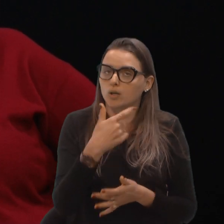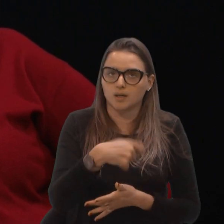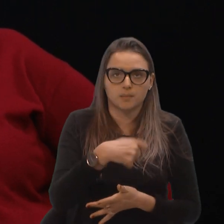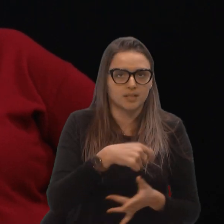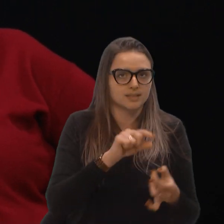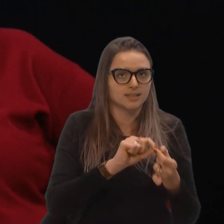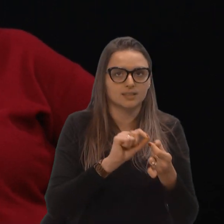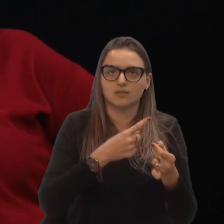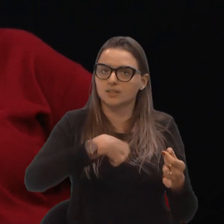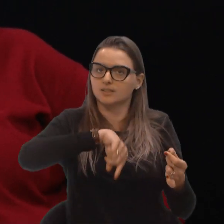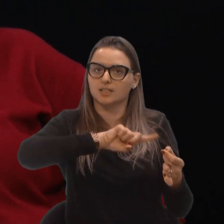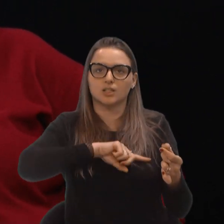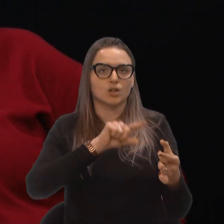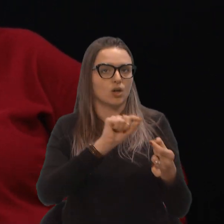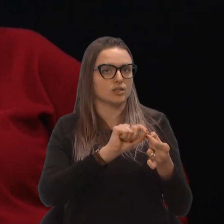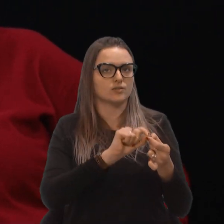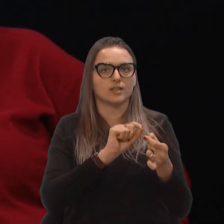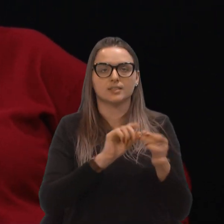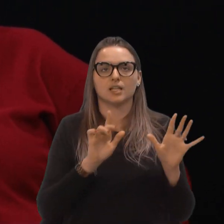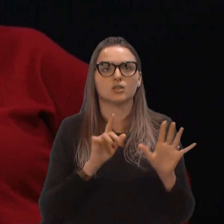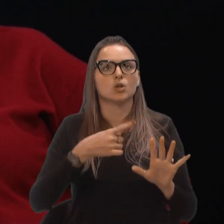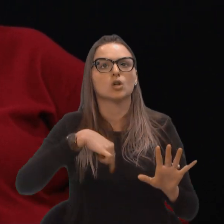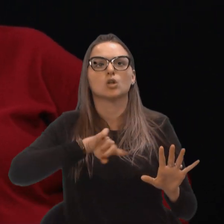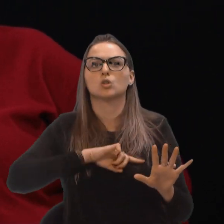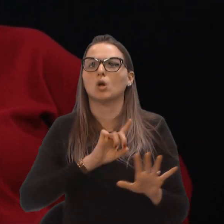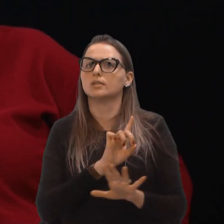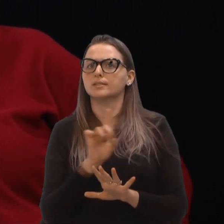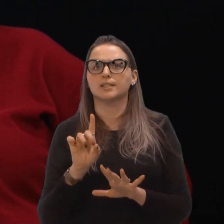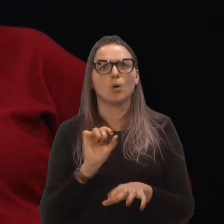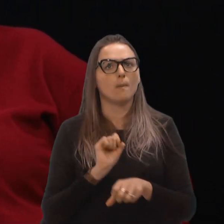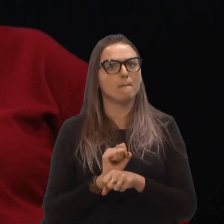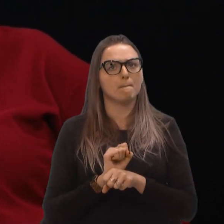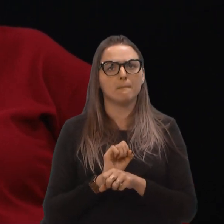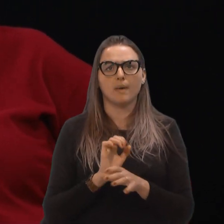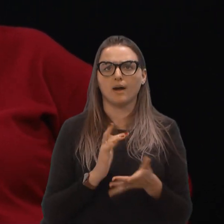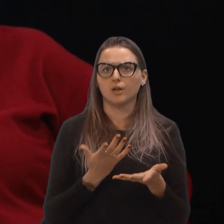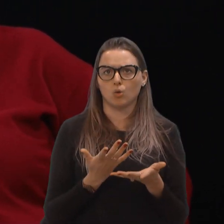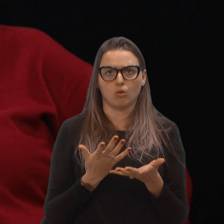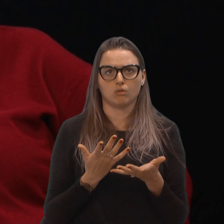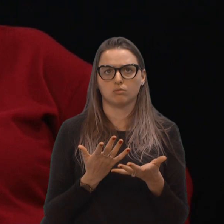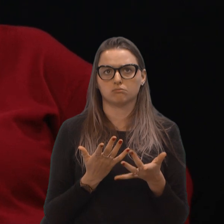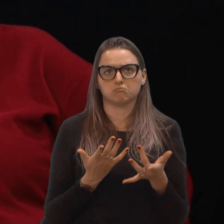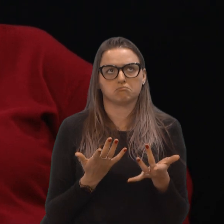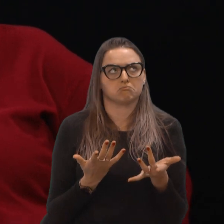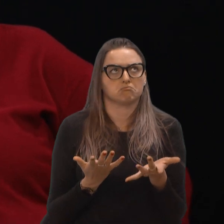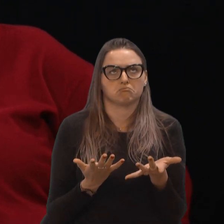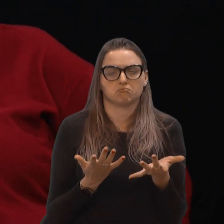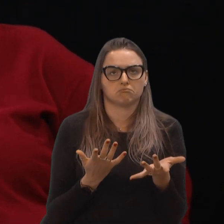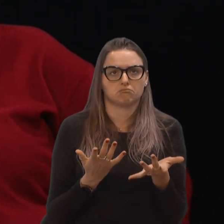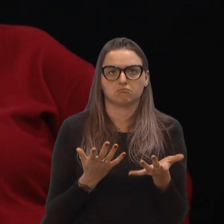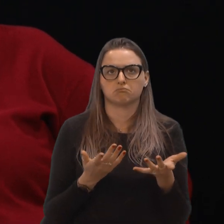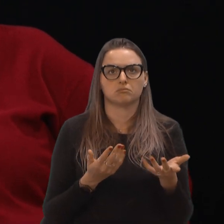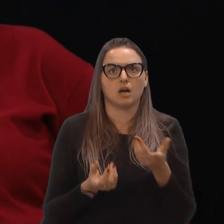o que tem que ser feito, a gente está fazendo. A gente em nenhum momento parou de fazer